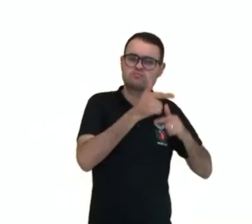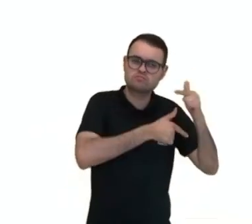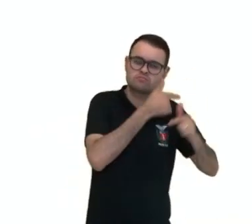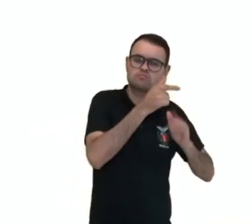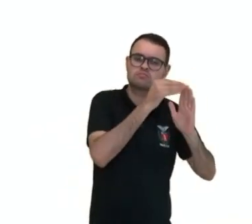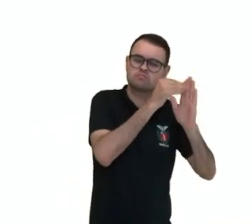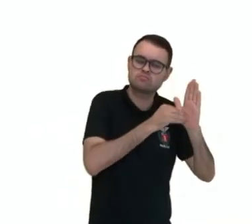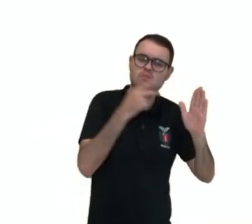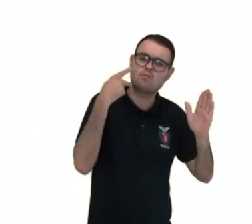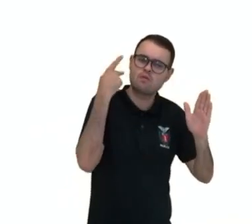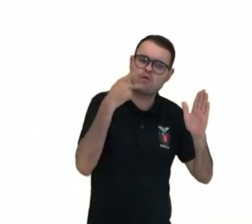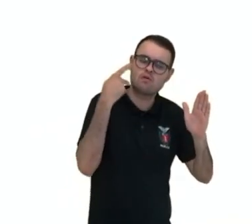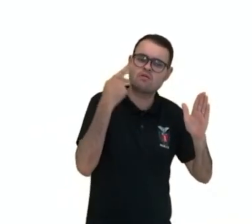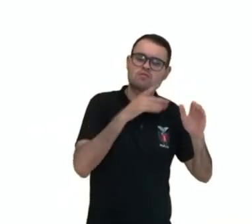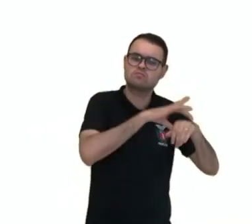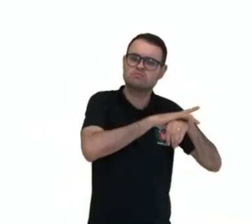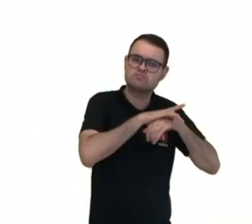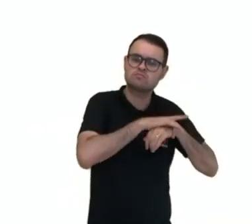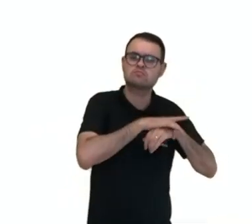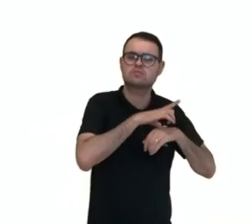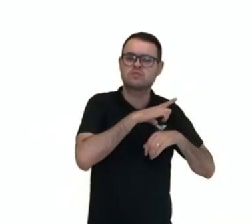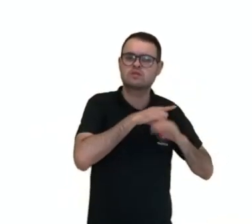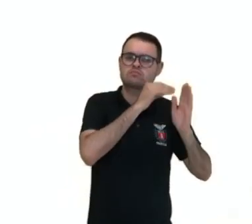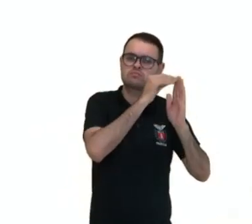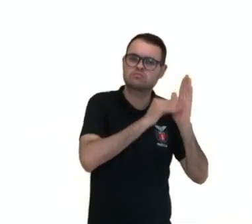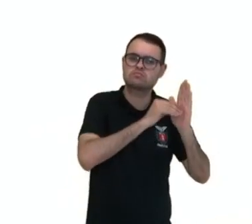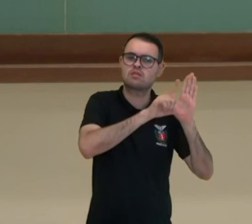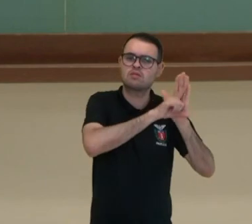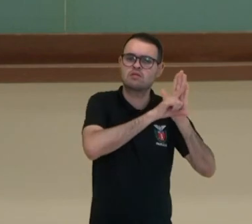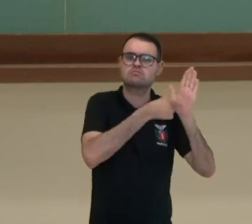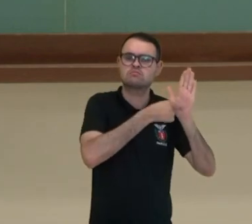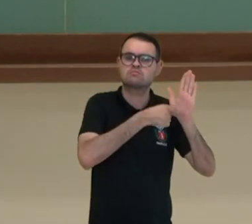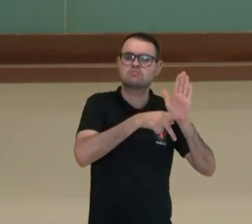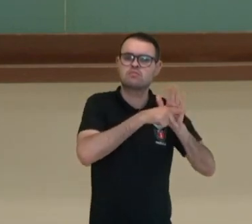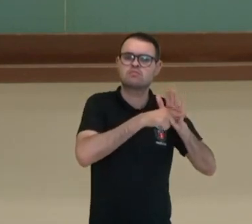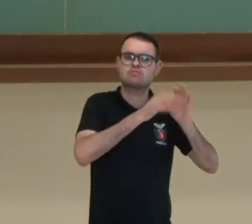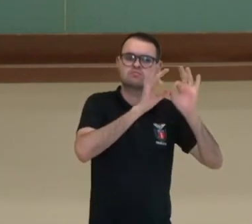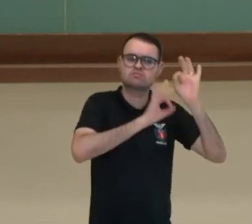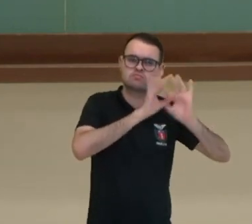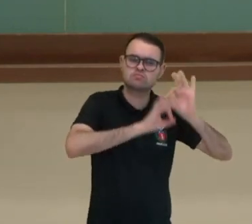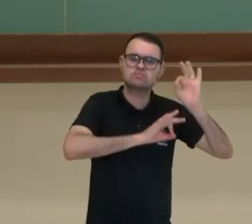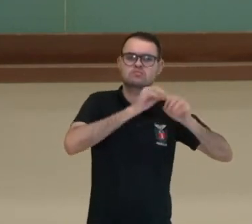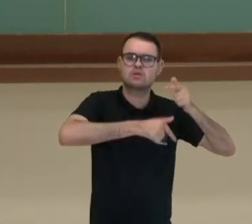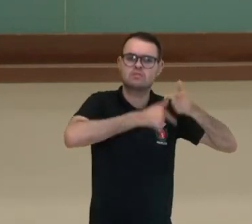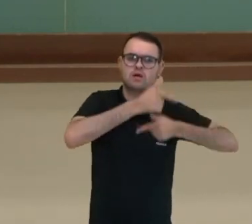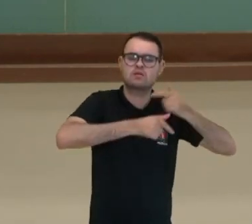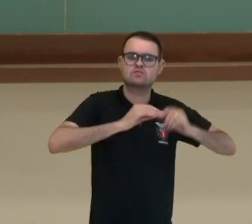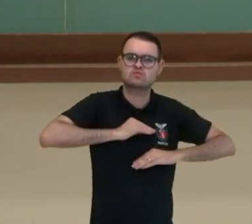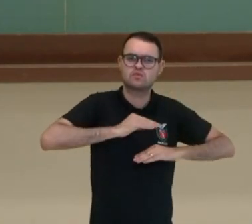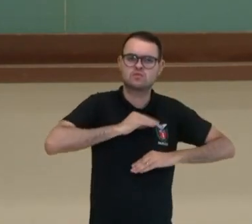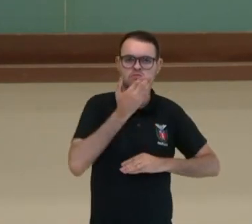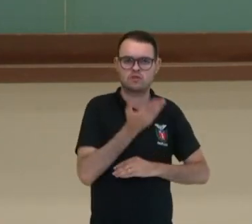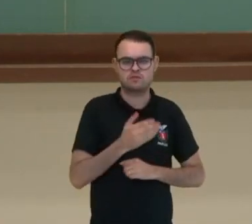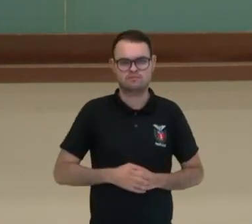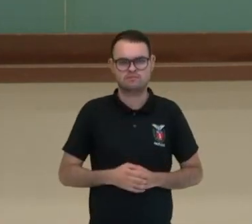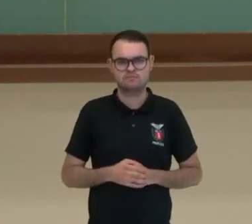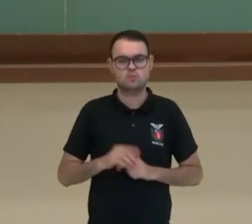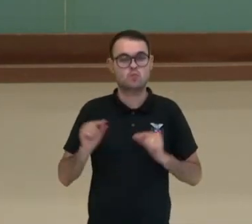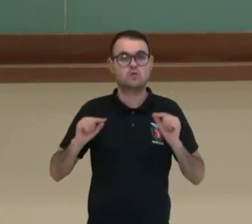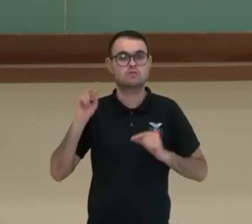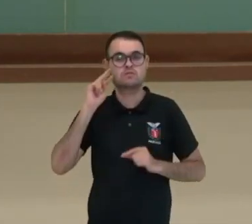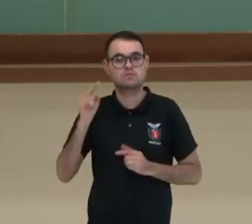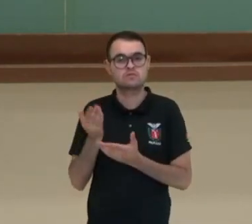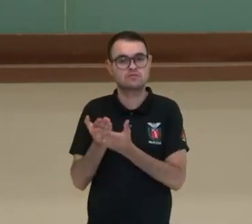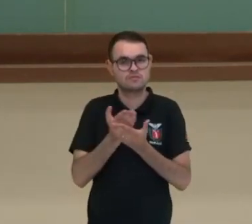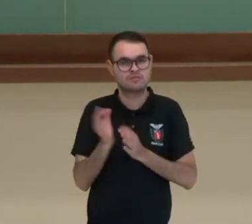e políticos, regulamentando, então, justamente o trabalho e as situações deles. Então, o que nós vimos